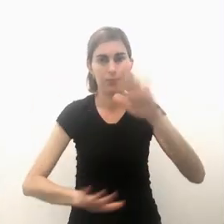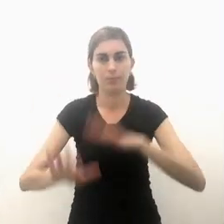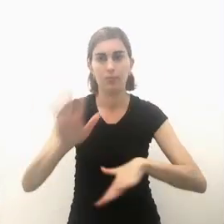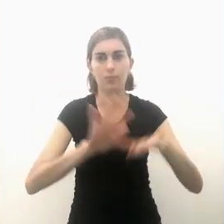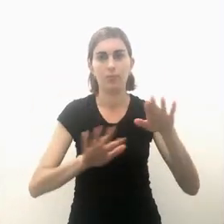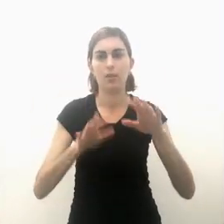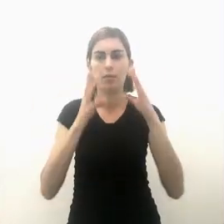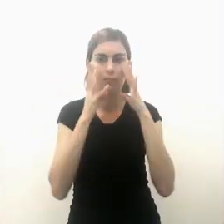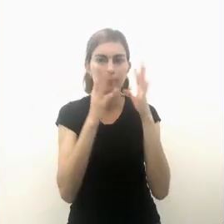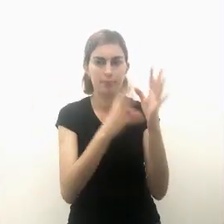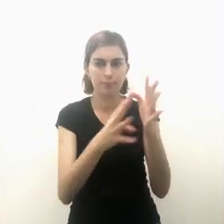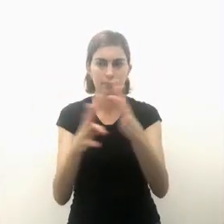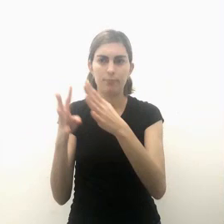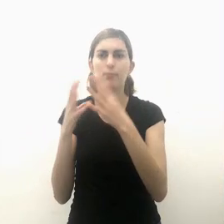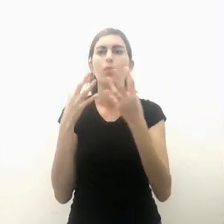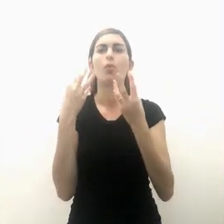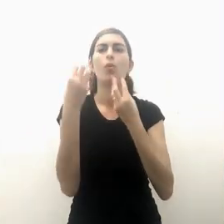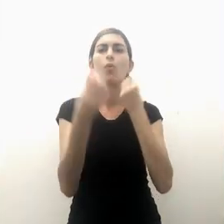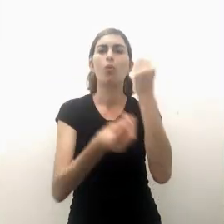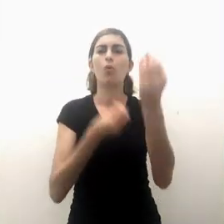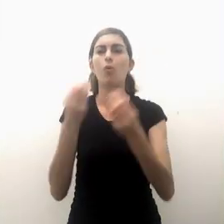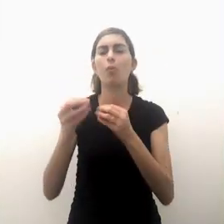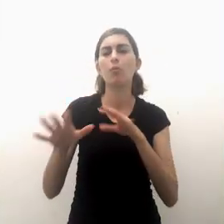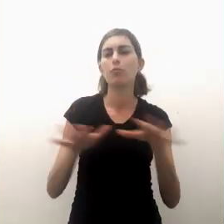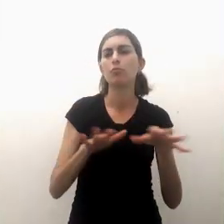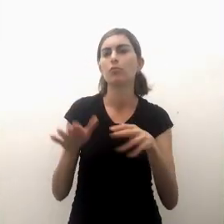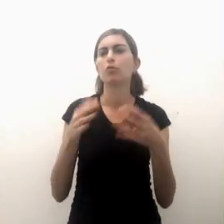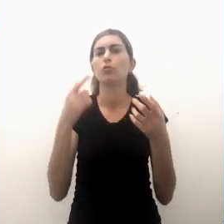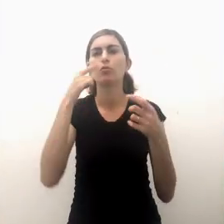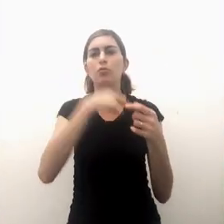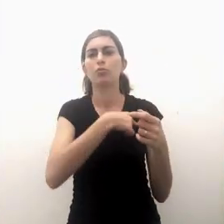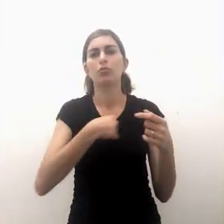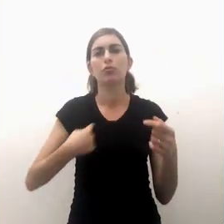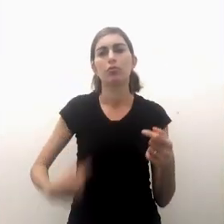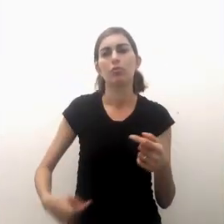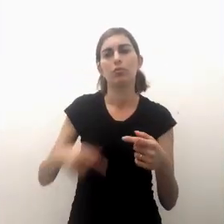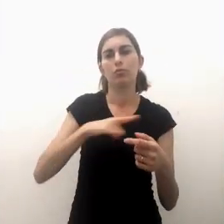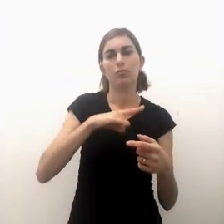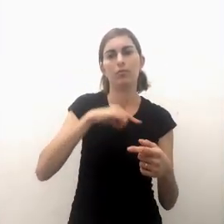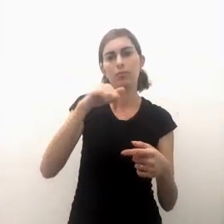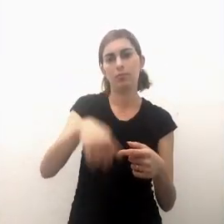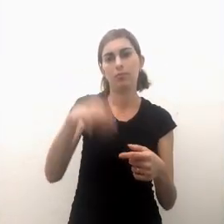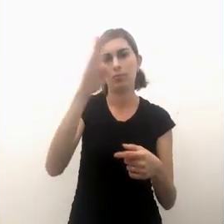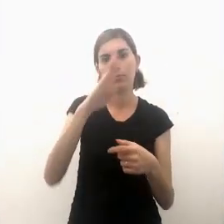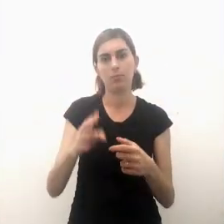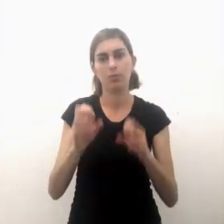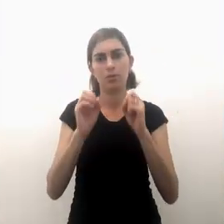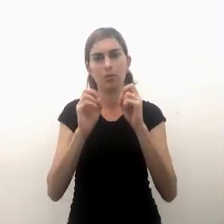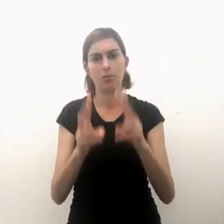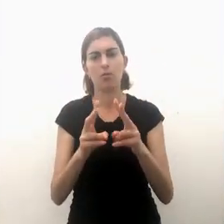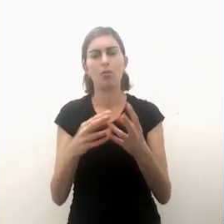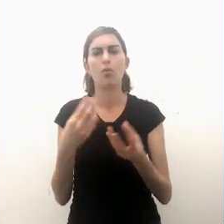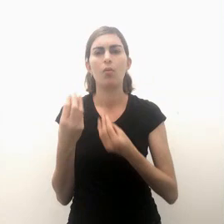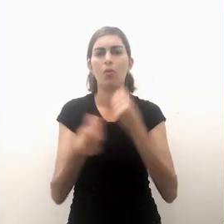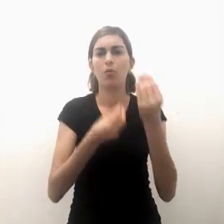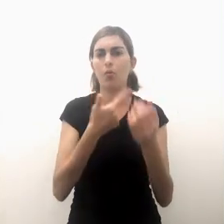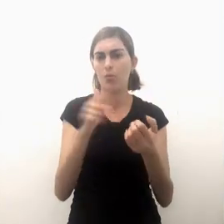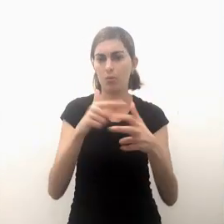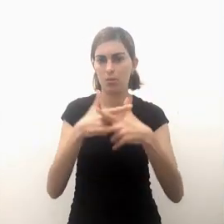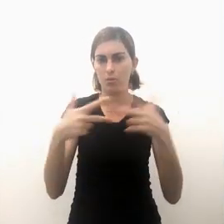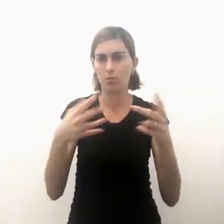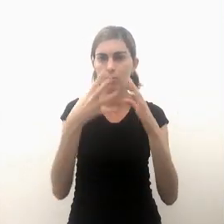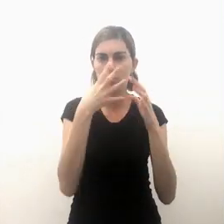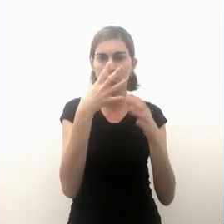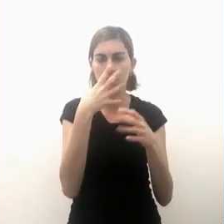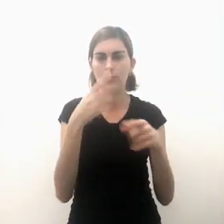cuidado e atenção, né, com essa dinâmica chinesa que se tem aqui no Brasil, ok? Uma outra